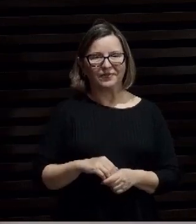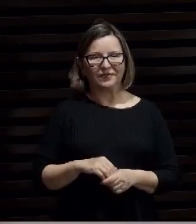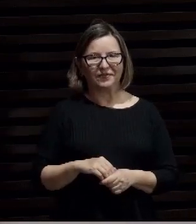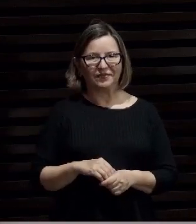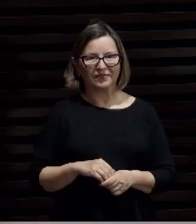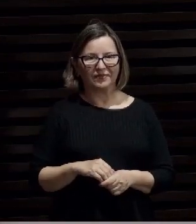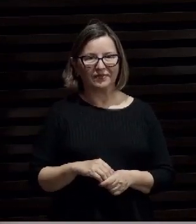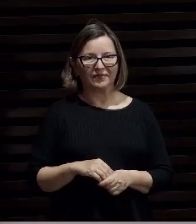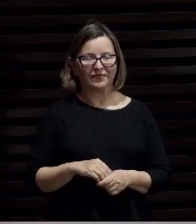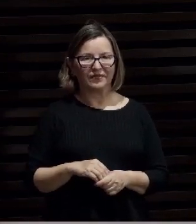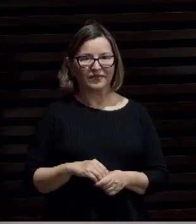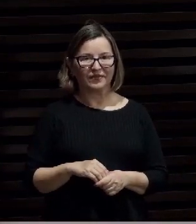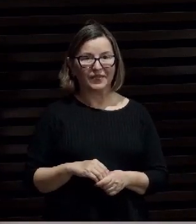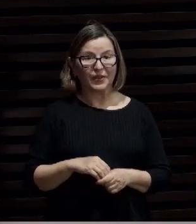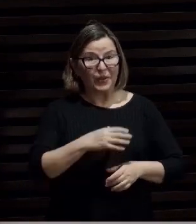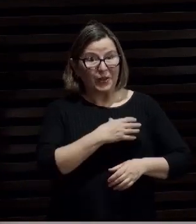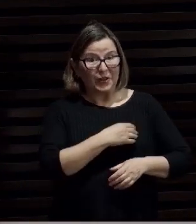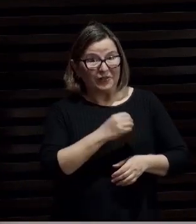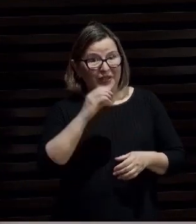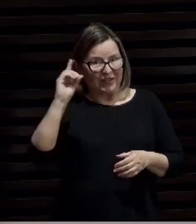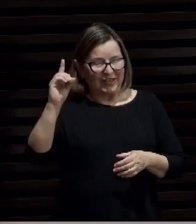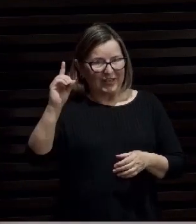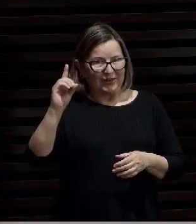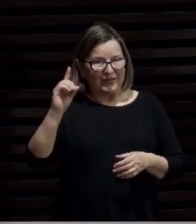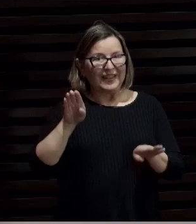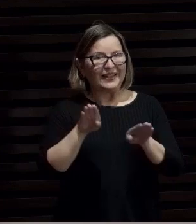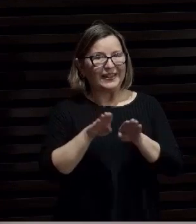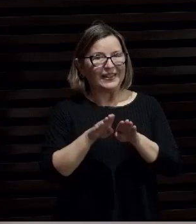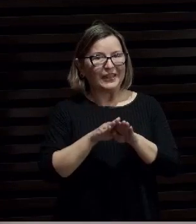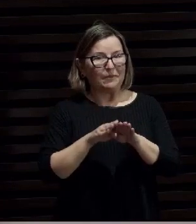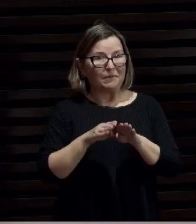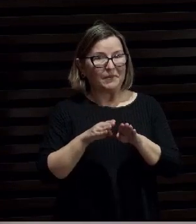E os seus filhos também são gerados por intermédio da sua palavra.